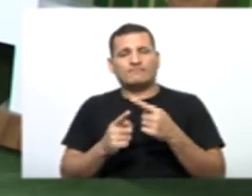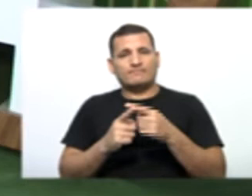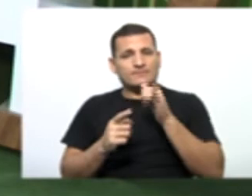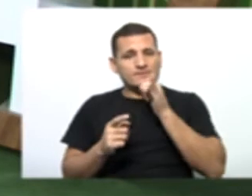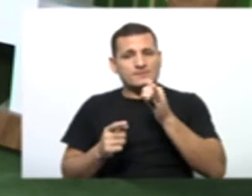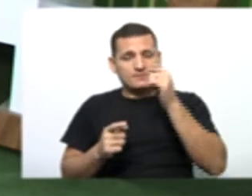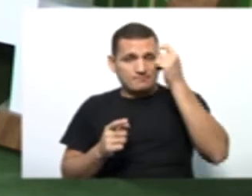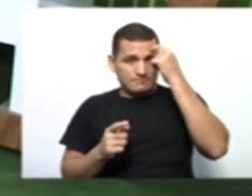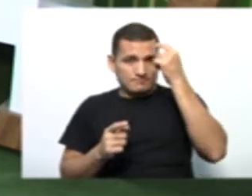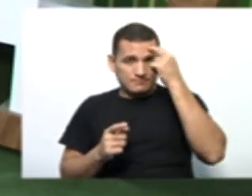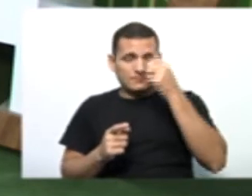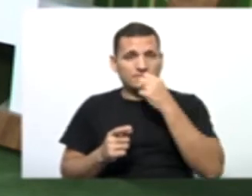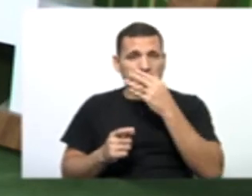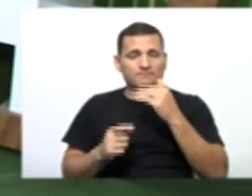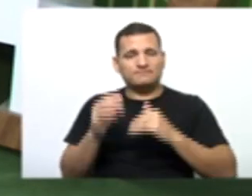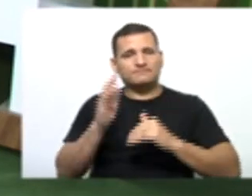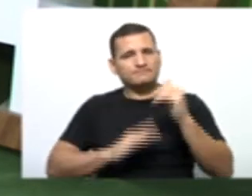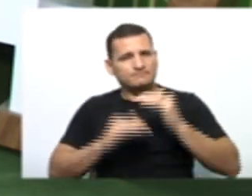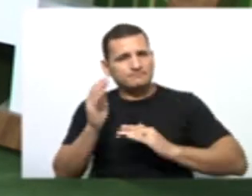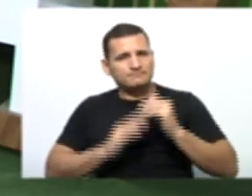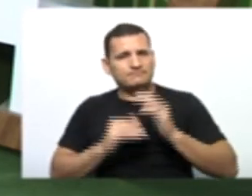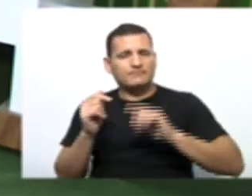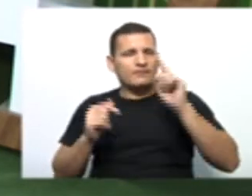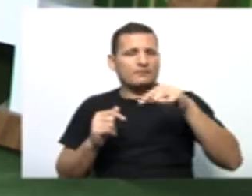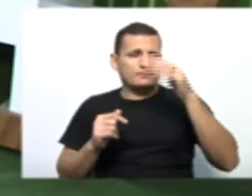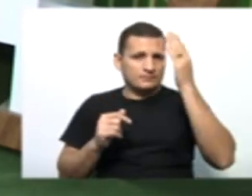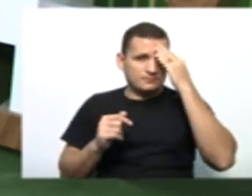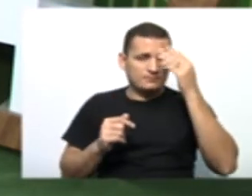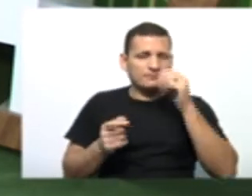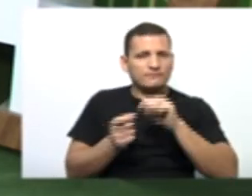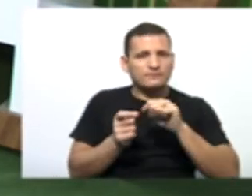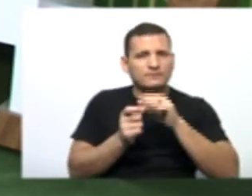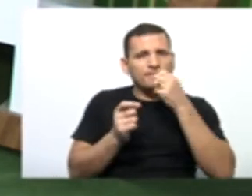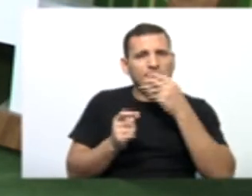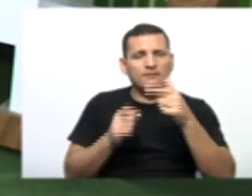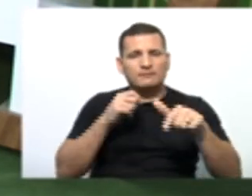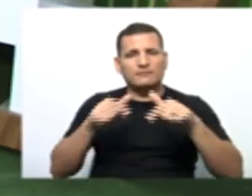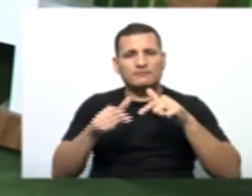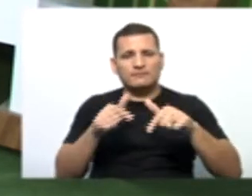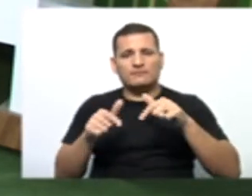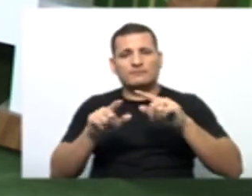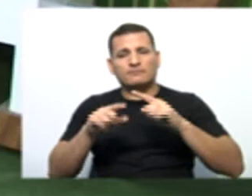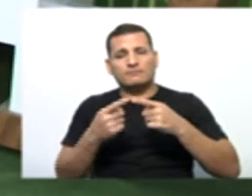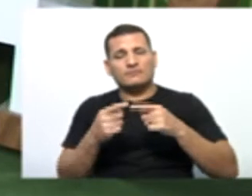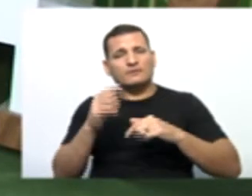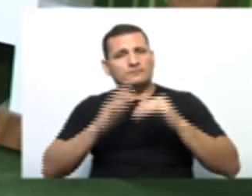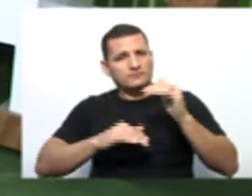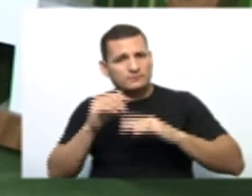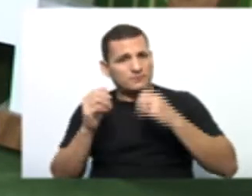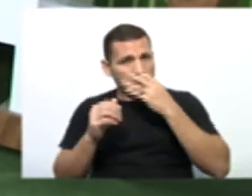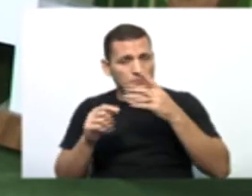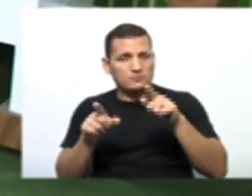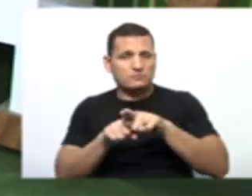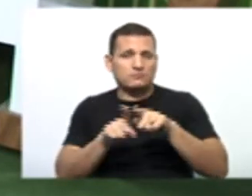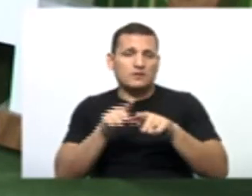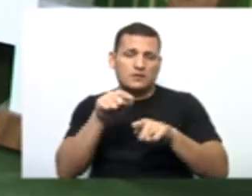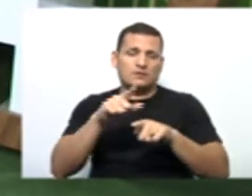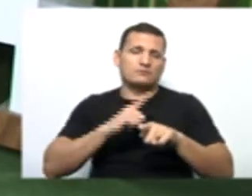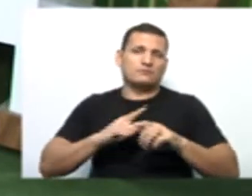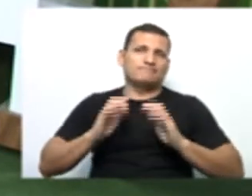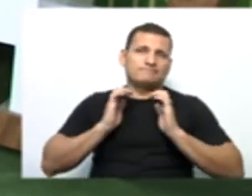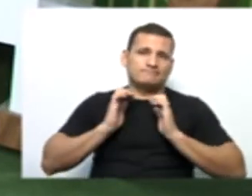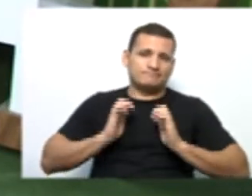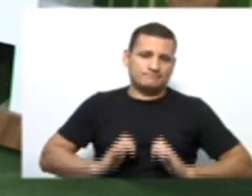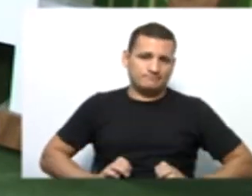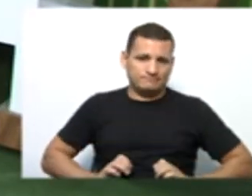pensamos no bom profissional, aquele que tecnicamente sabe fazer bem o trabalho, mas nós também pensamos como um bom profissional aquele que também é ético.